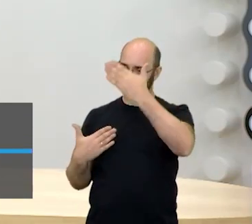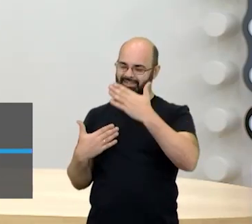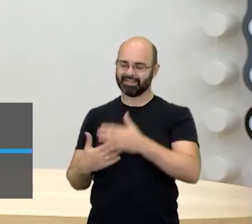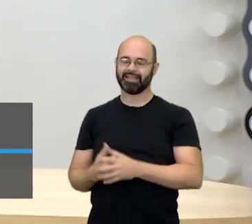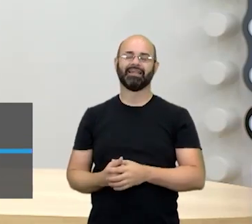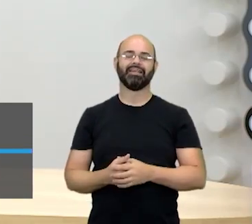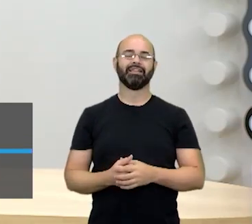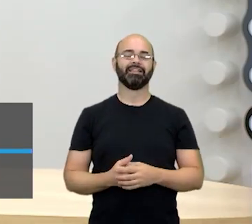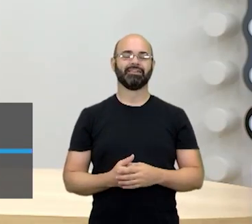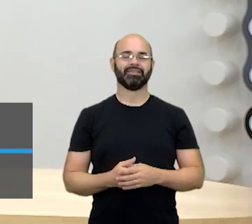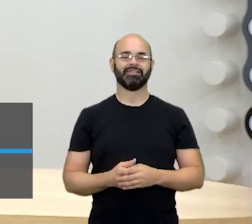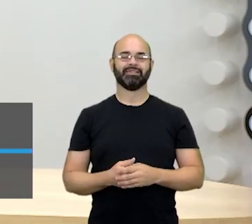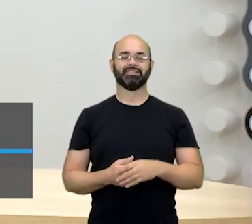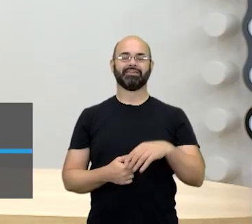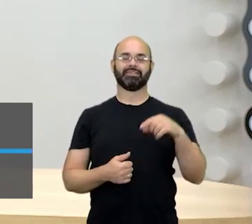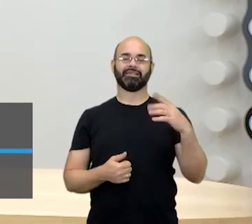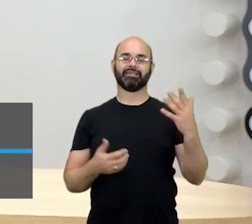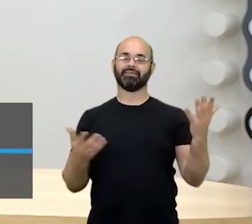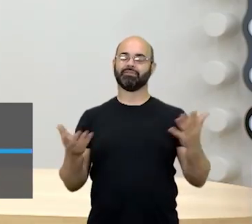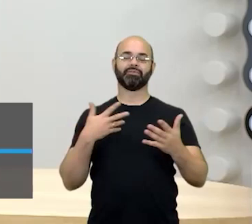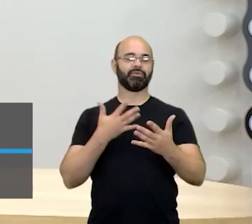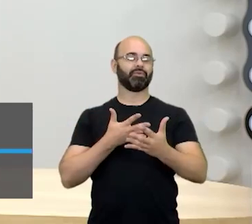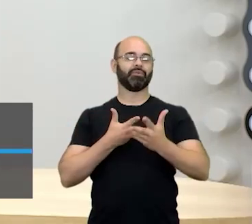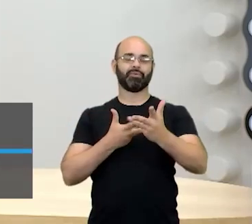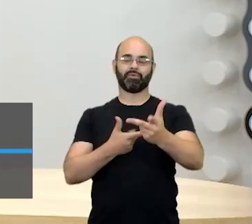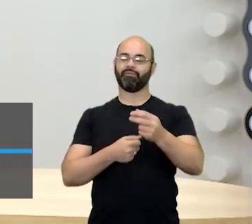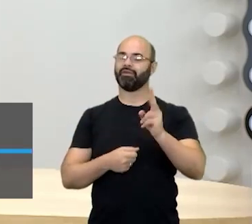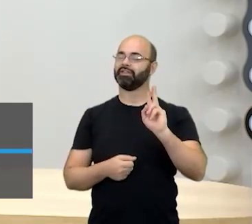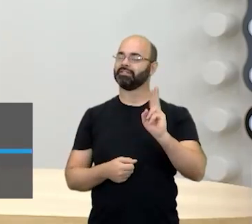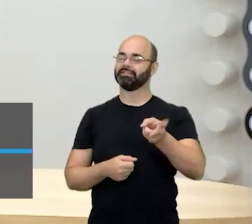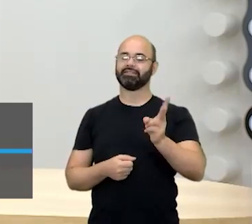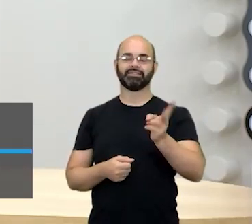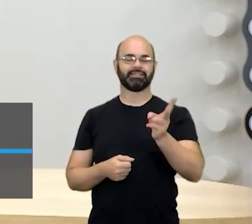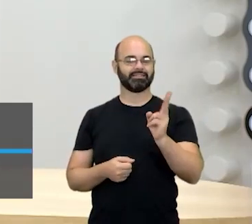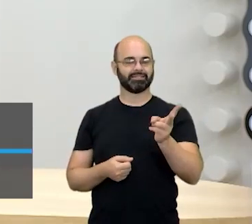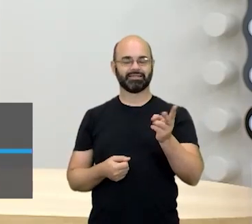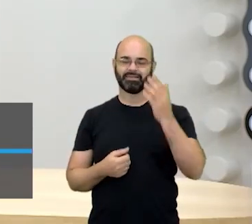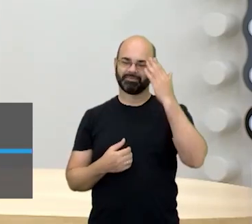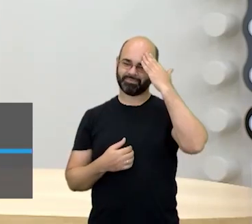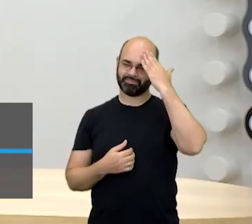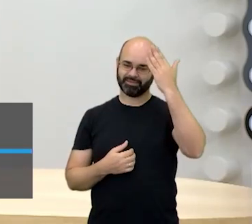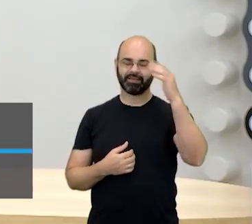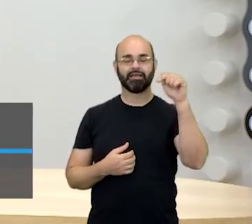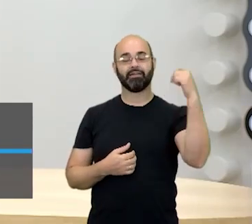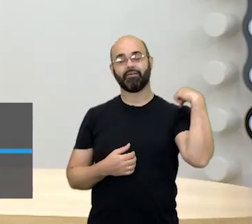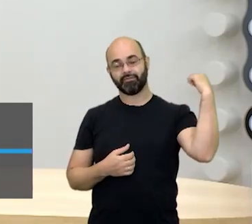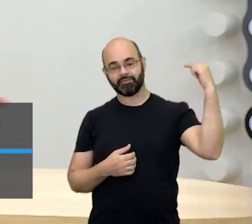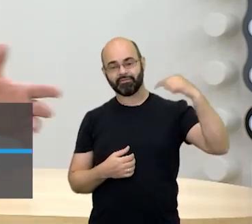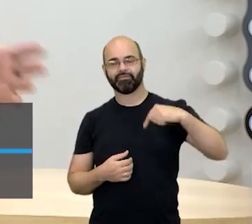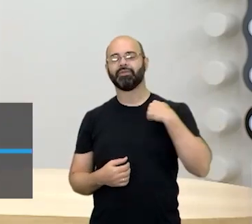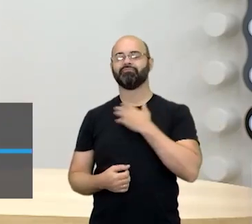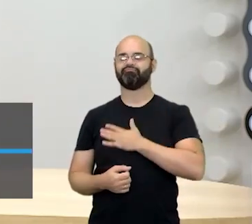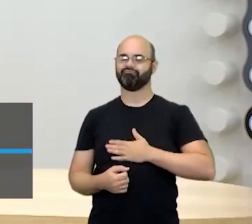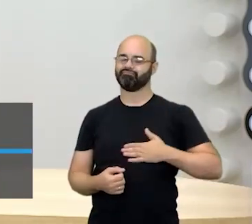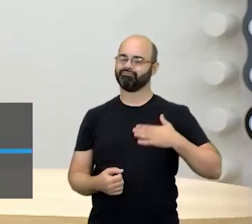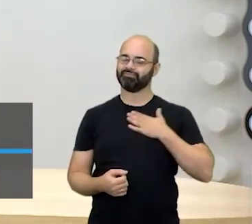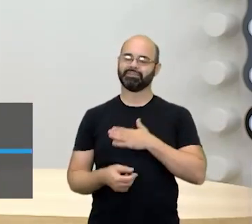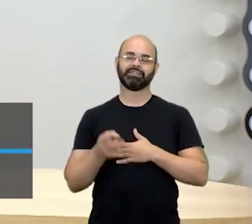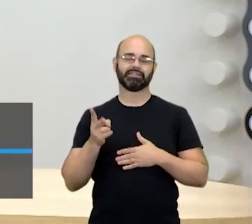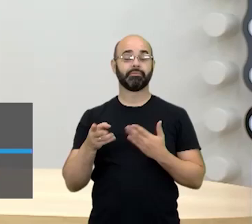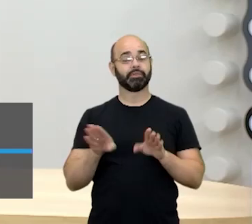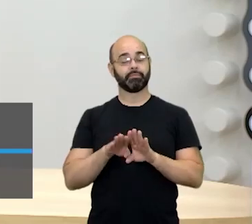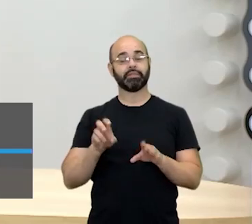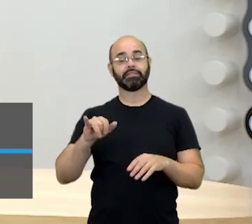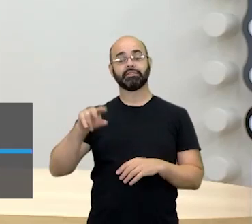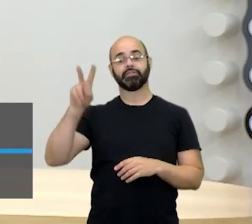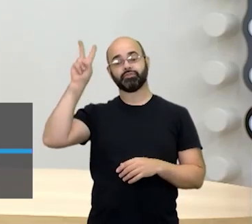aí pelo convite, né? É sempre bom estar aqui com você nessas aulas aí dos aprofundamentos e quando for aula de história